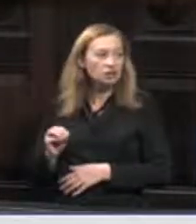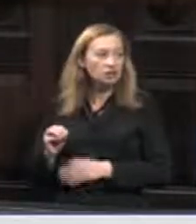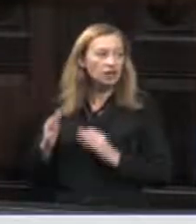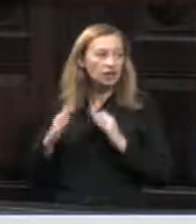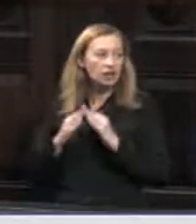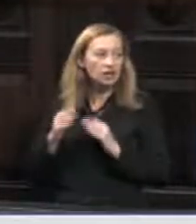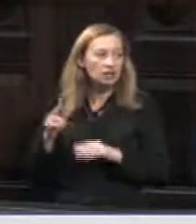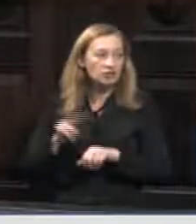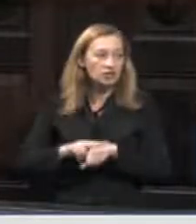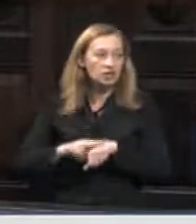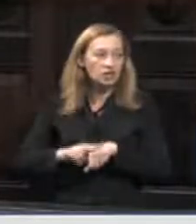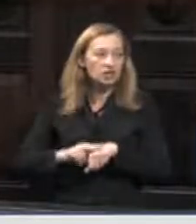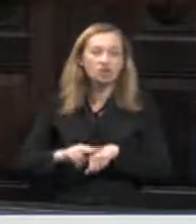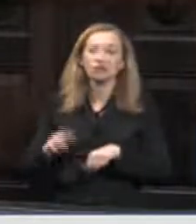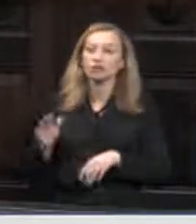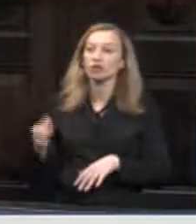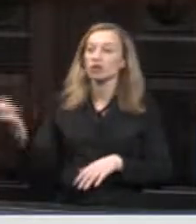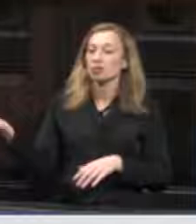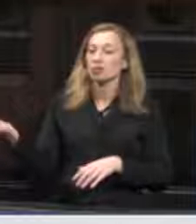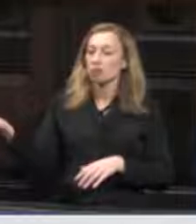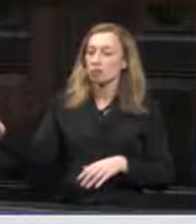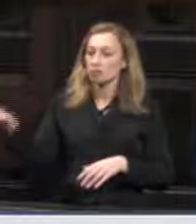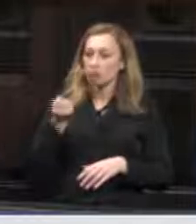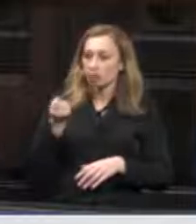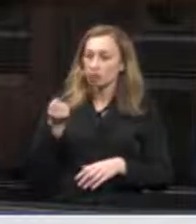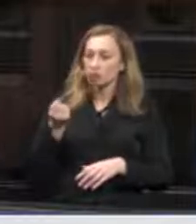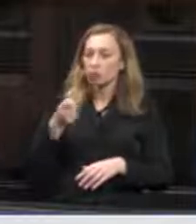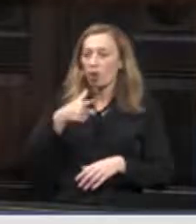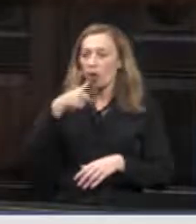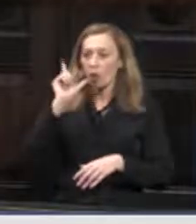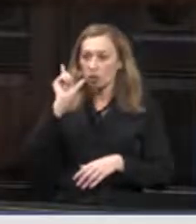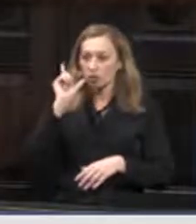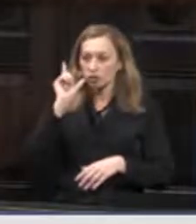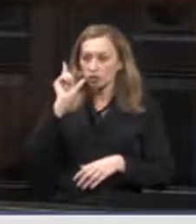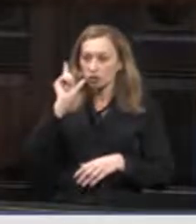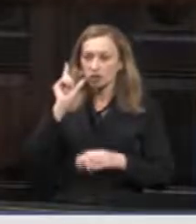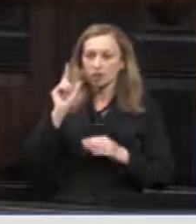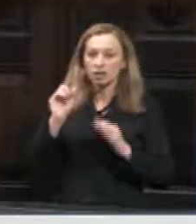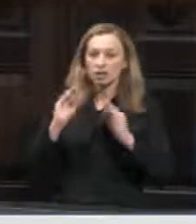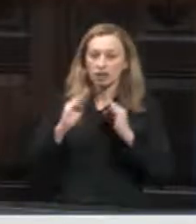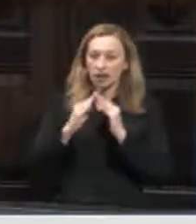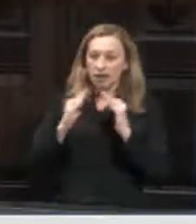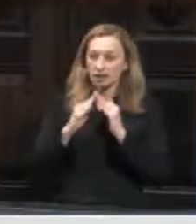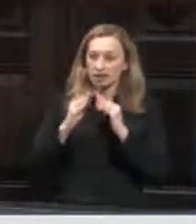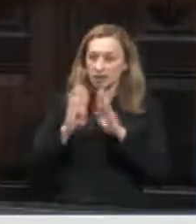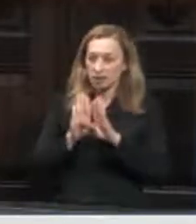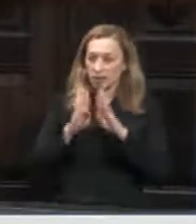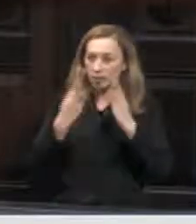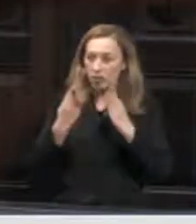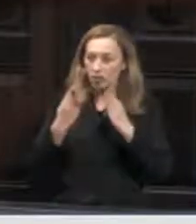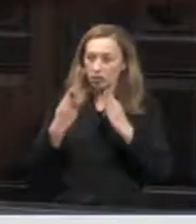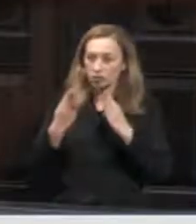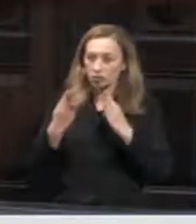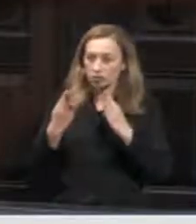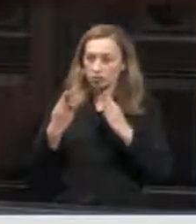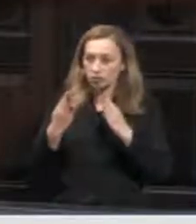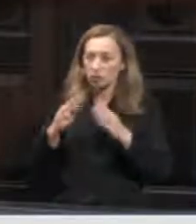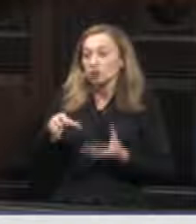foi assassinado cruelmente ontem na porta da sua casa, no centro de Queimados.